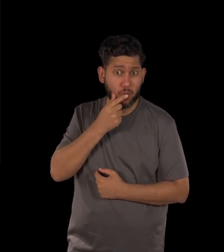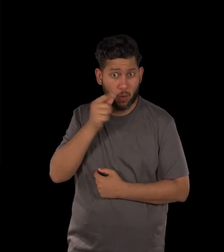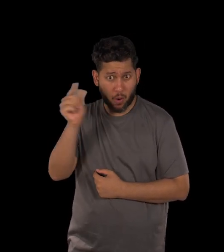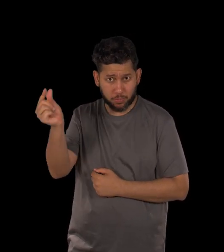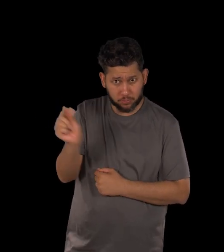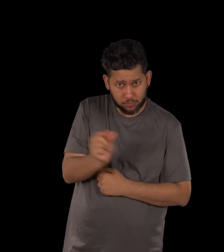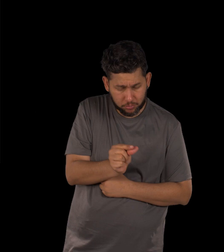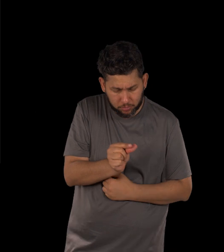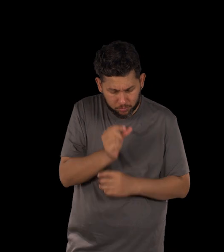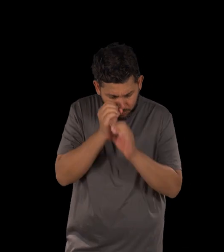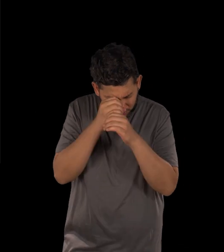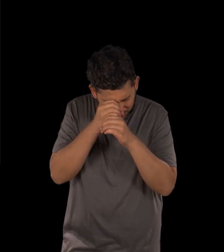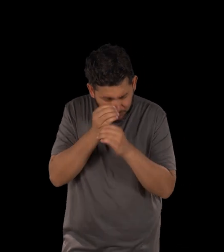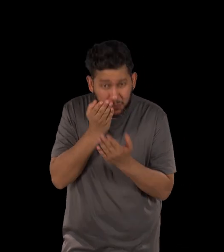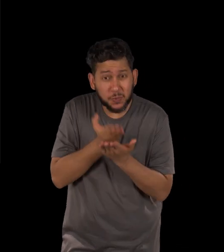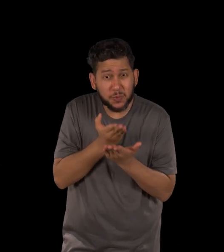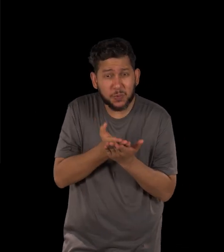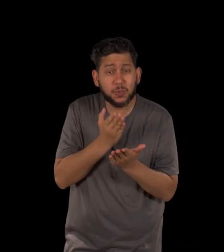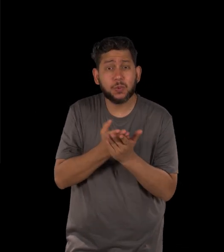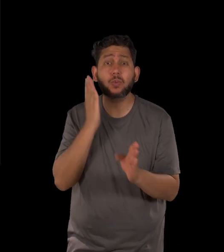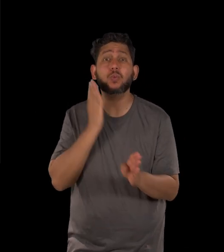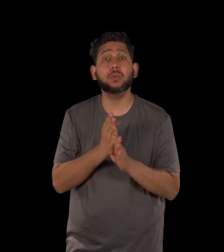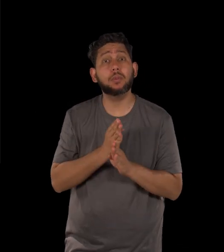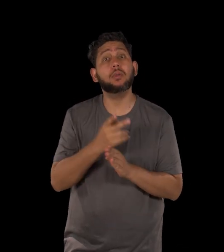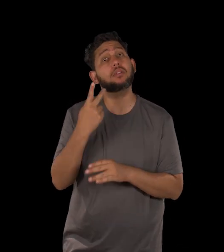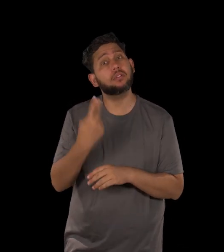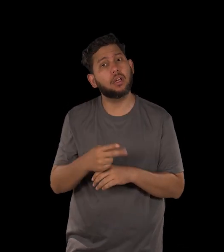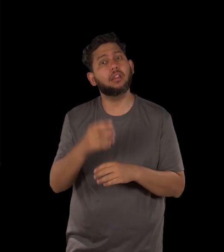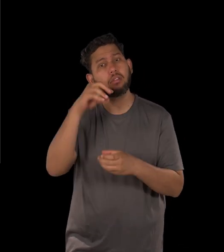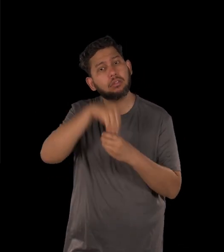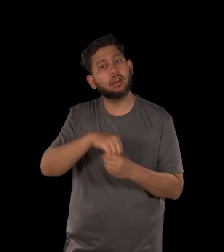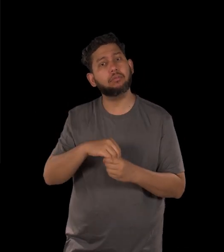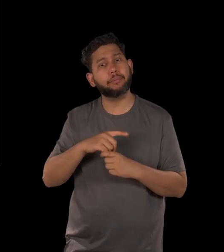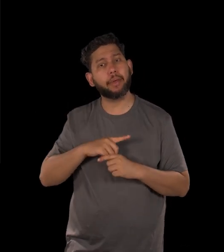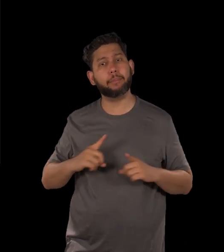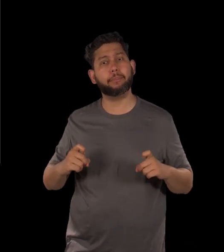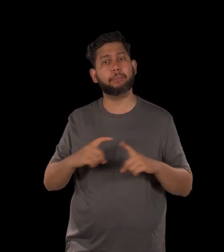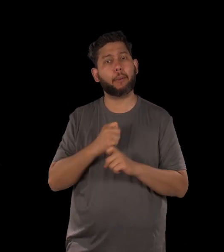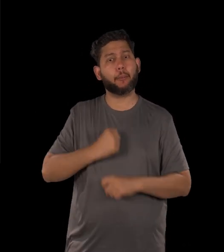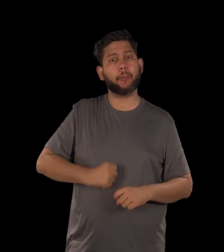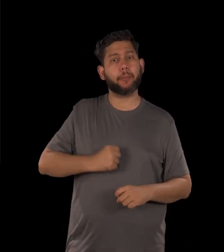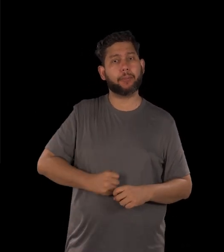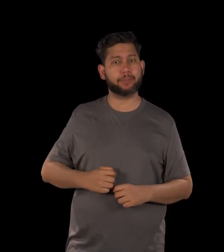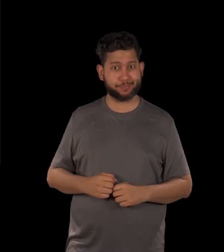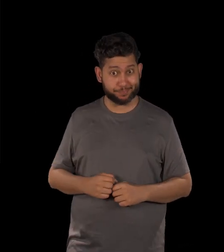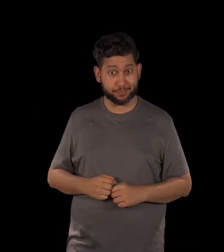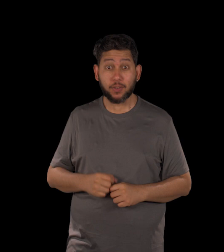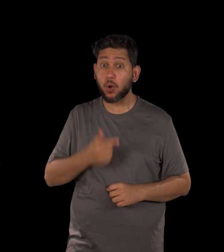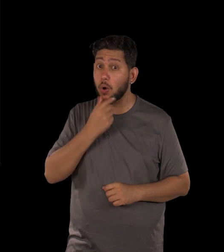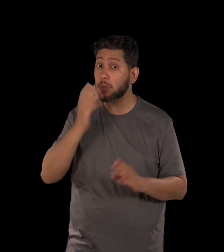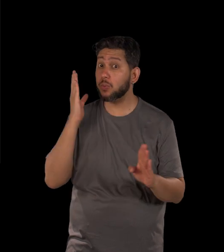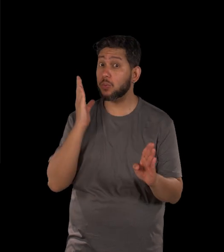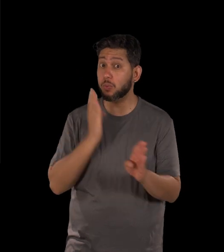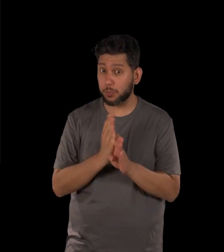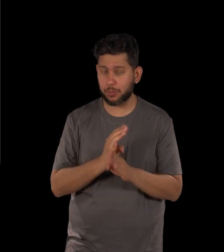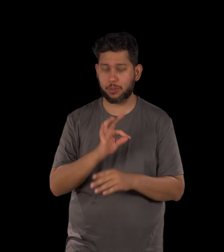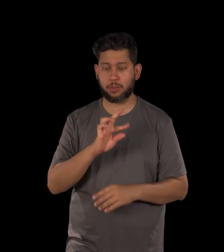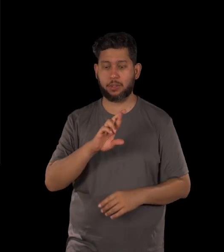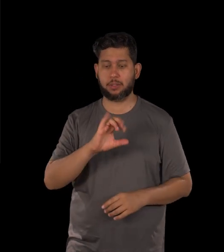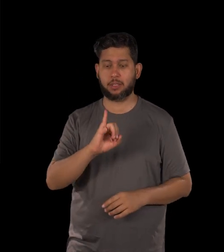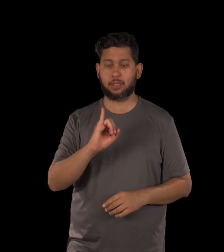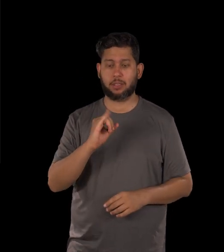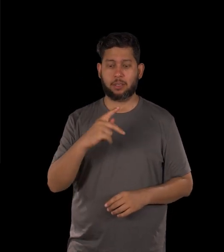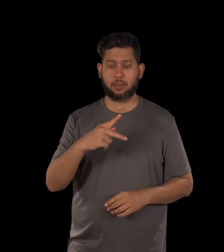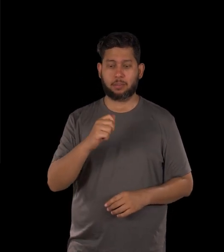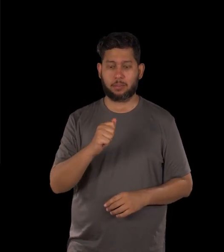que ele transmitia. Chagas descobriu uma nova doença, a tripanossomíase americana, ou como é